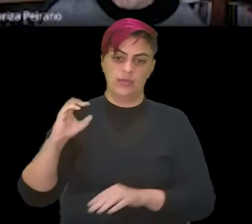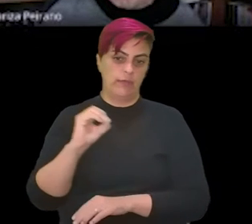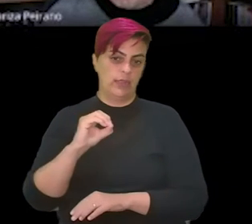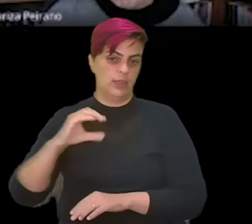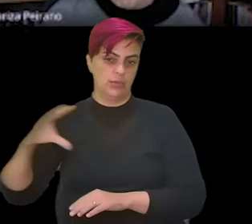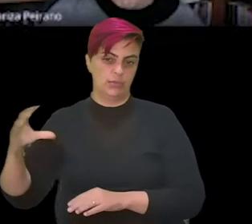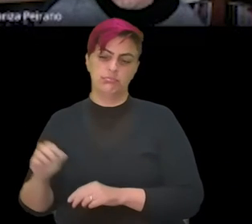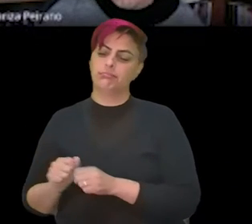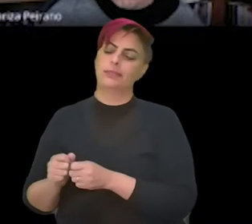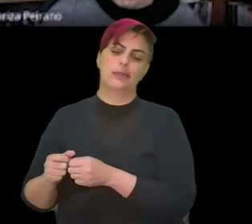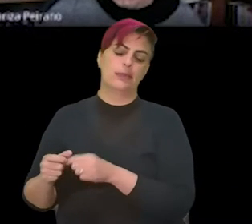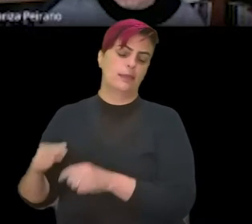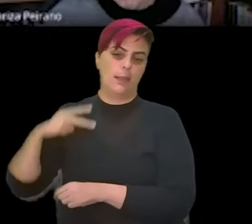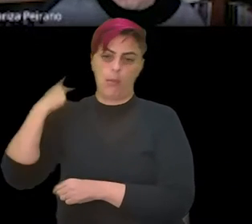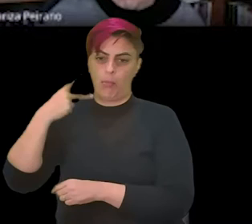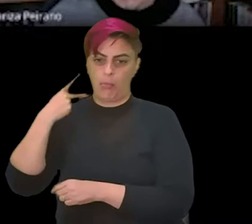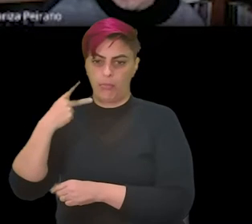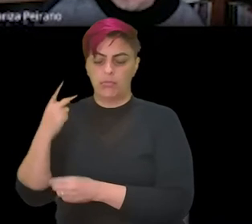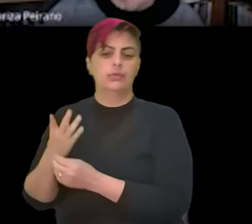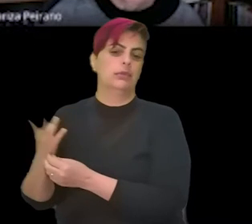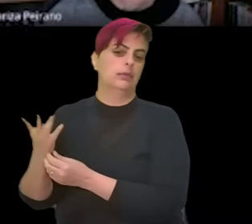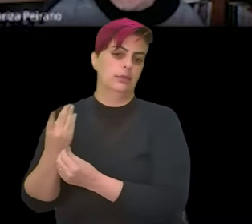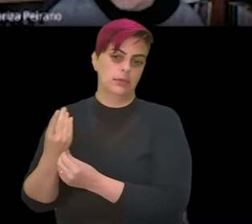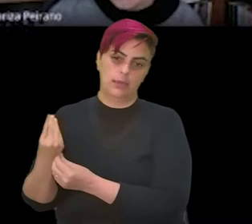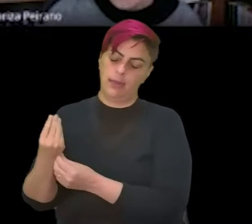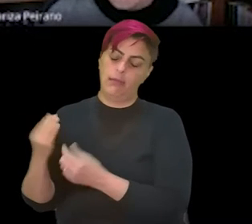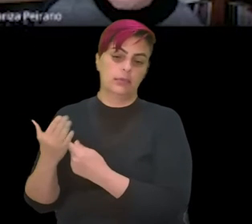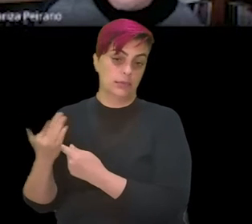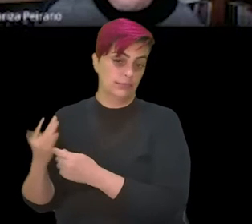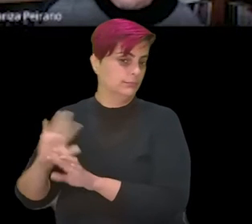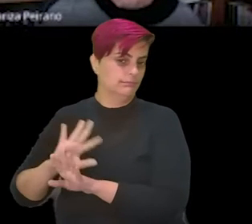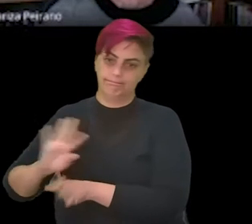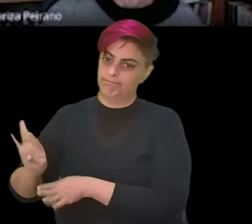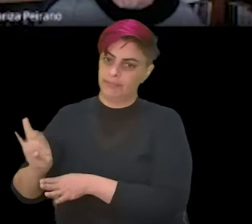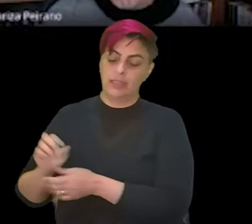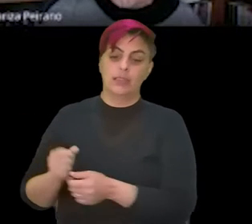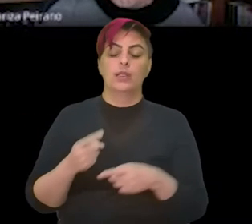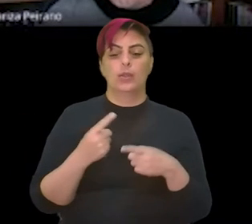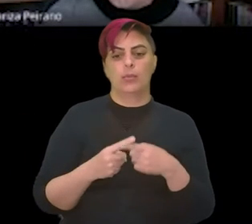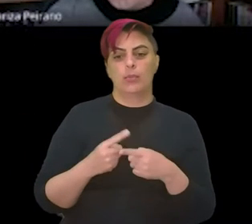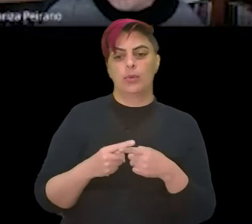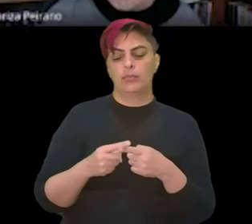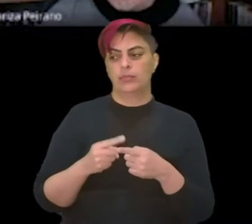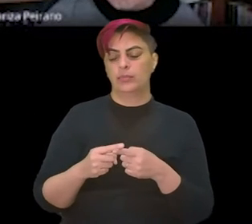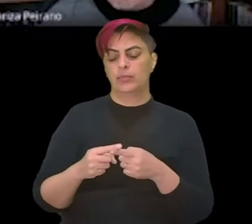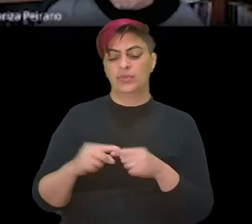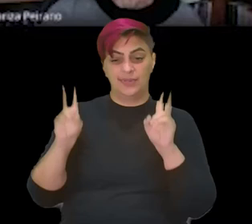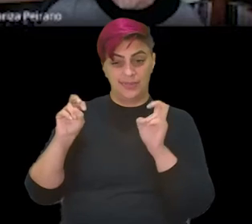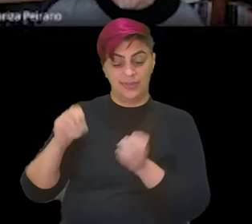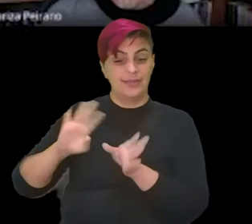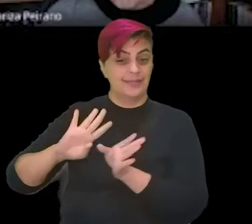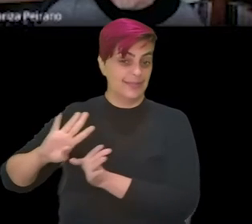política, religião, educação, arte, tecnologia, porque essas esferas dominantes no mundo